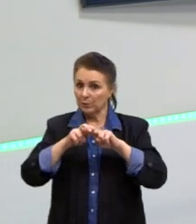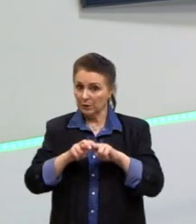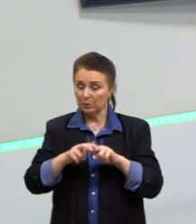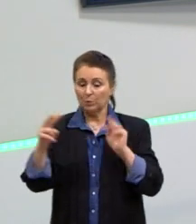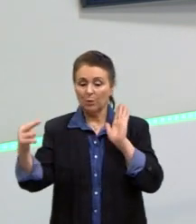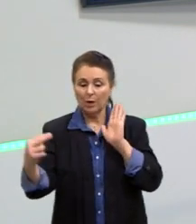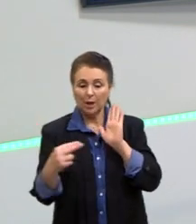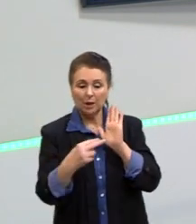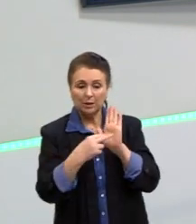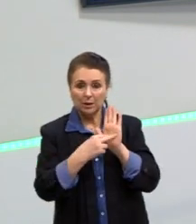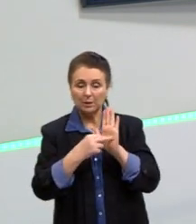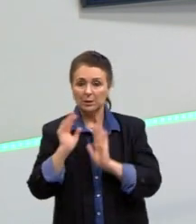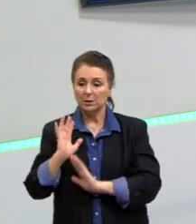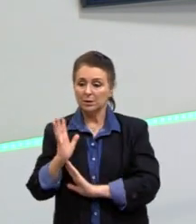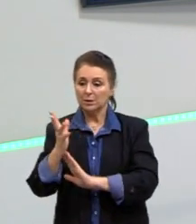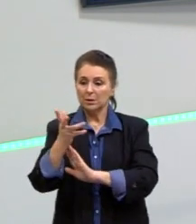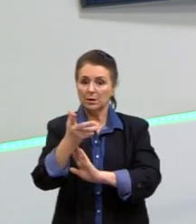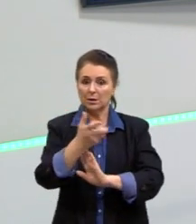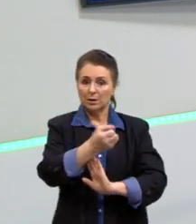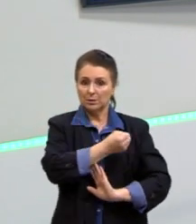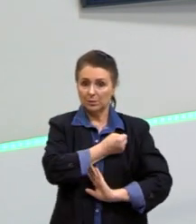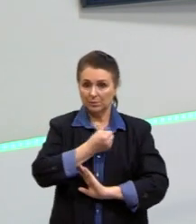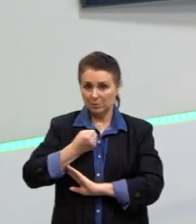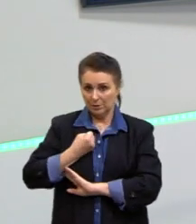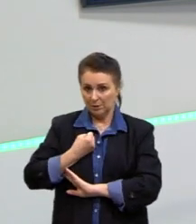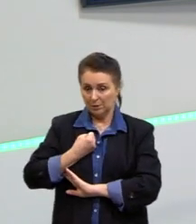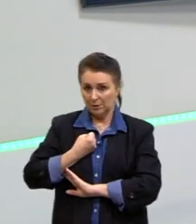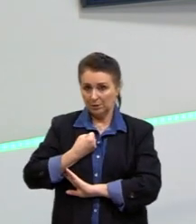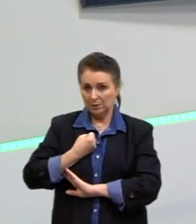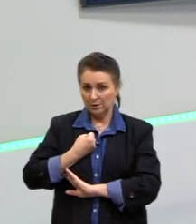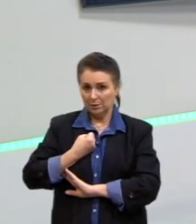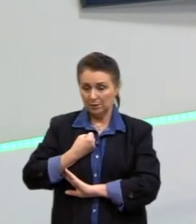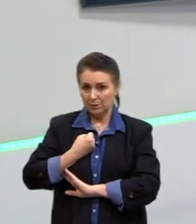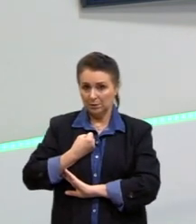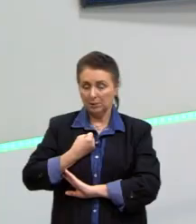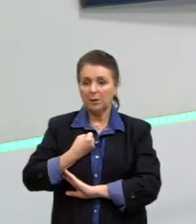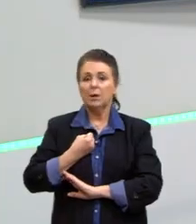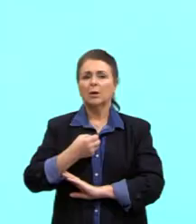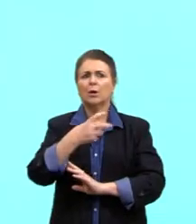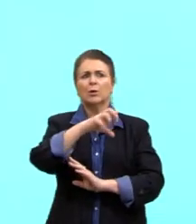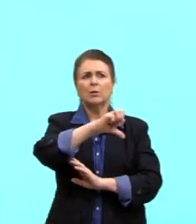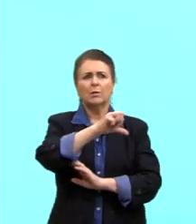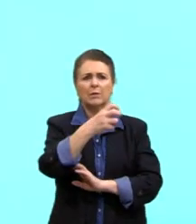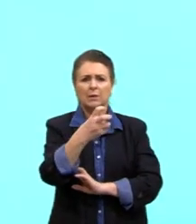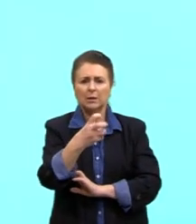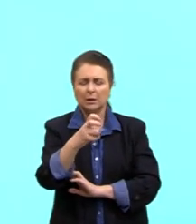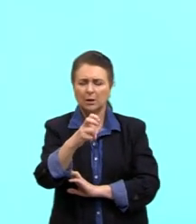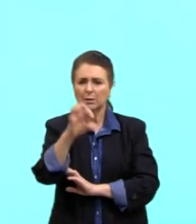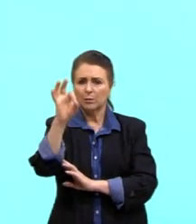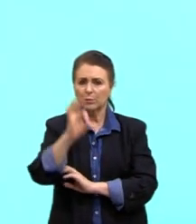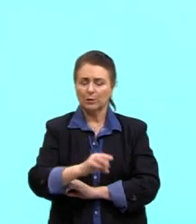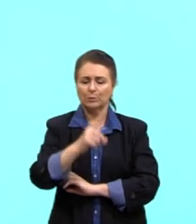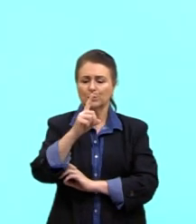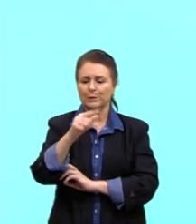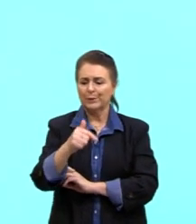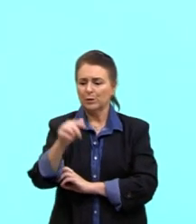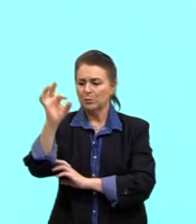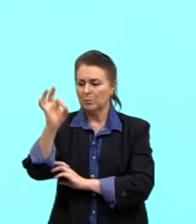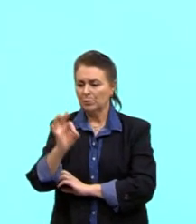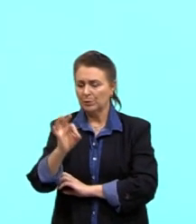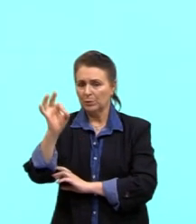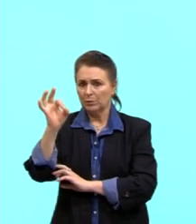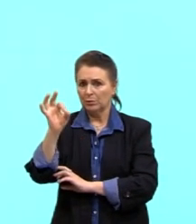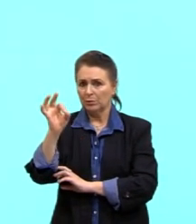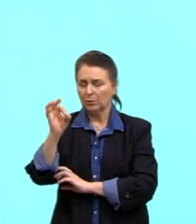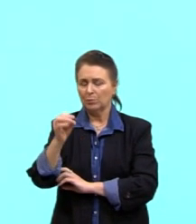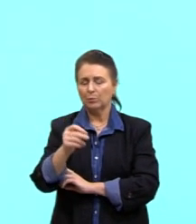aos dados numéricos, né? Quando a gente fala aqui em 95%, 17%,